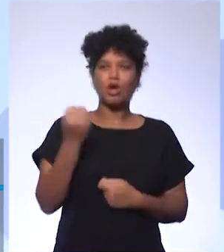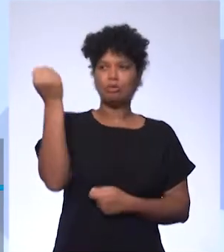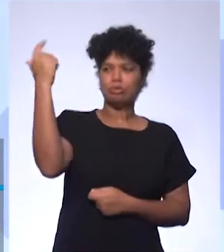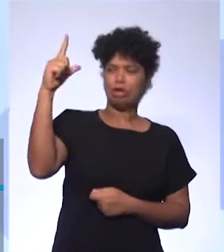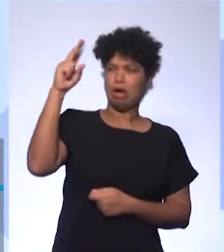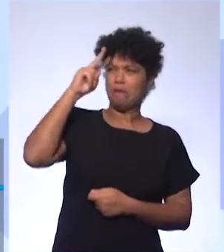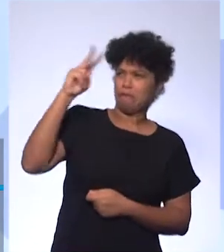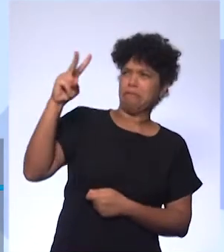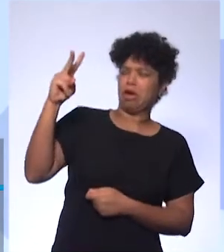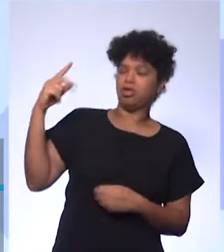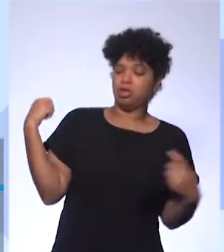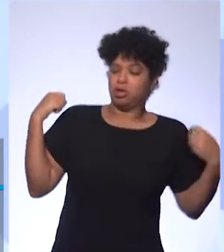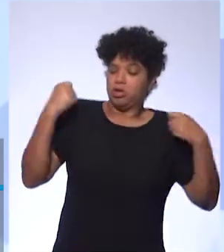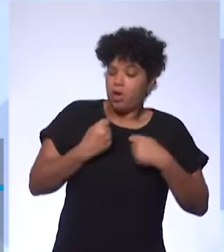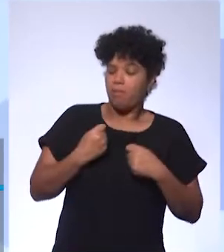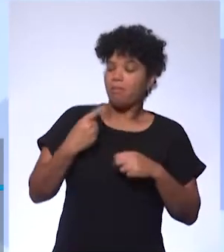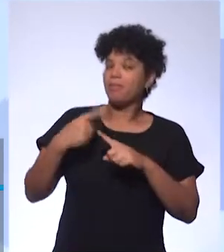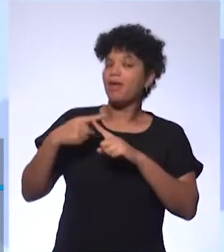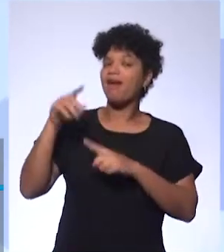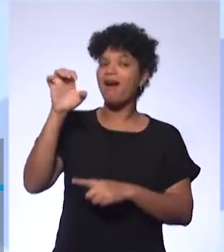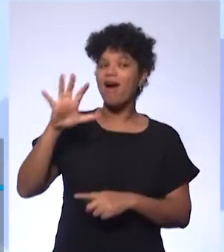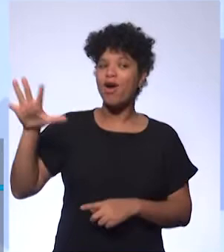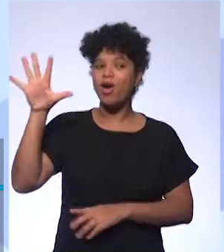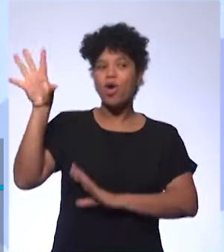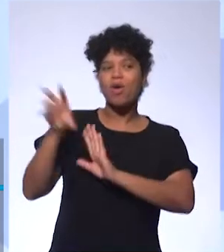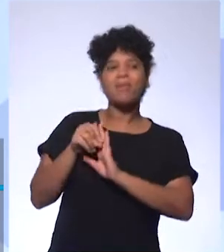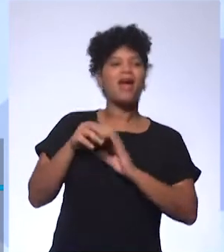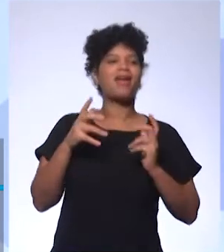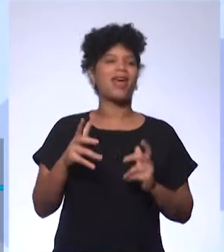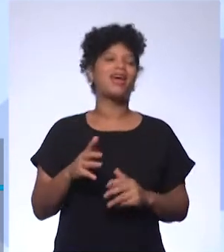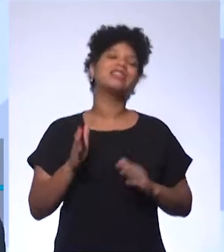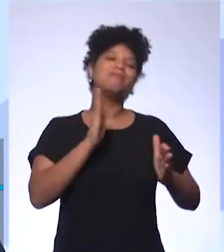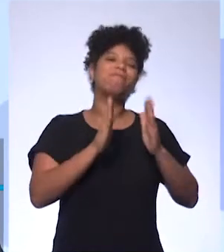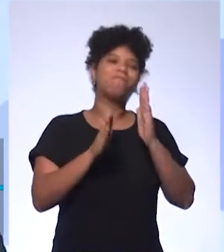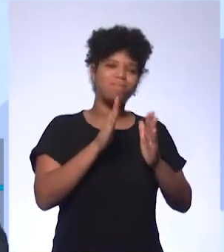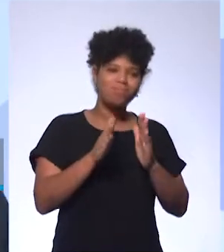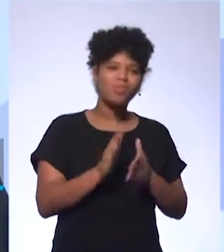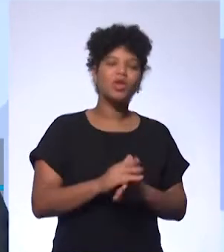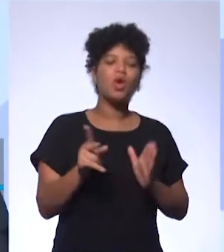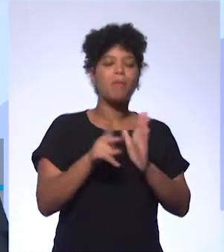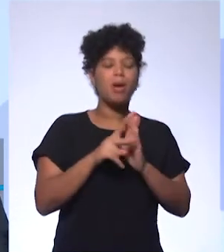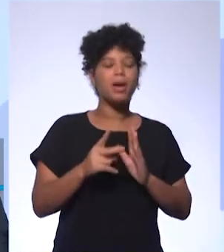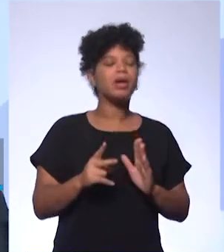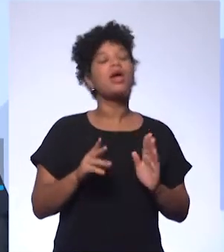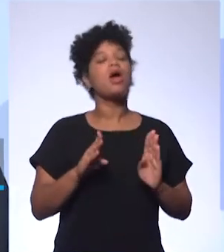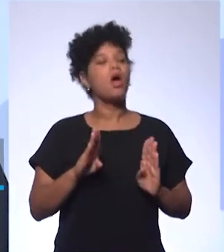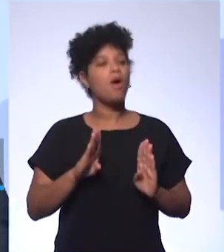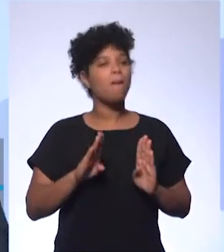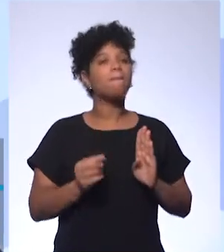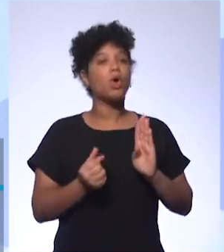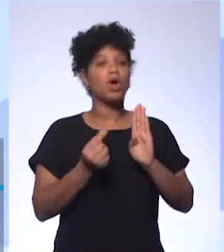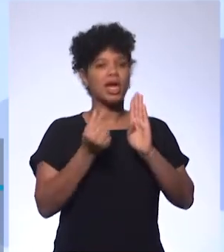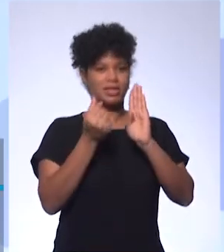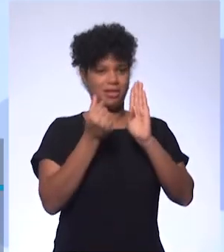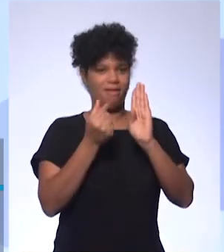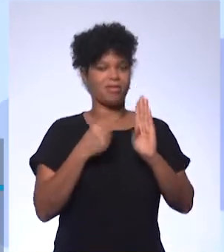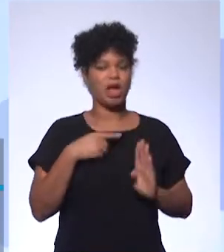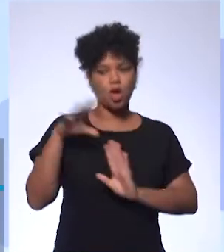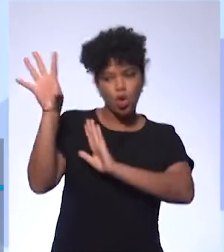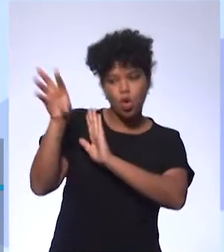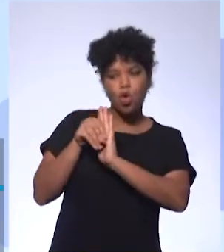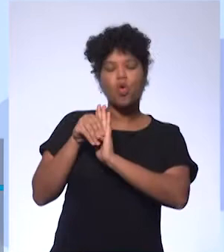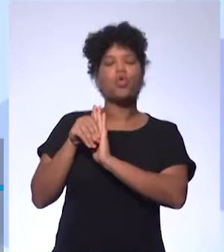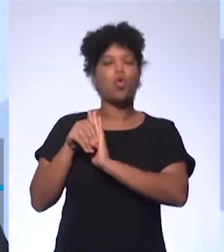Então, era um dado interessante da época como a sociedade burguesa brasileira reproduzia os modelos,